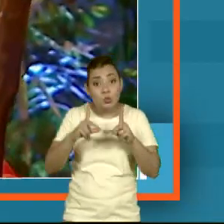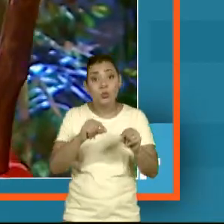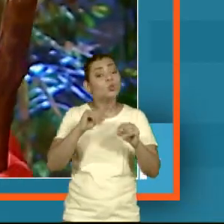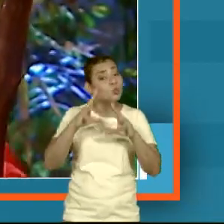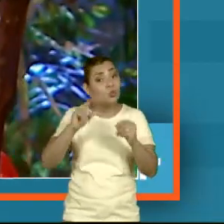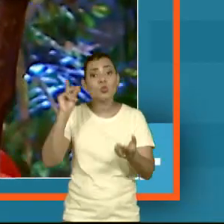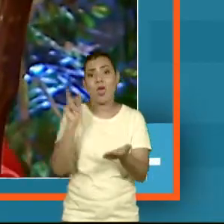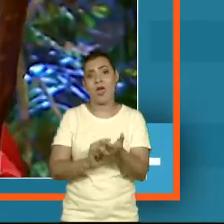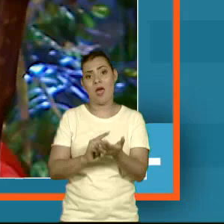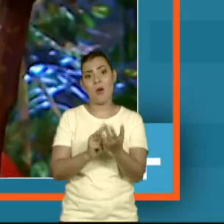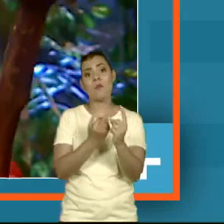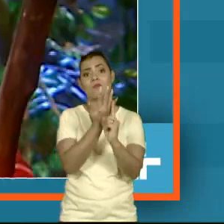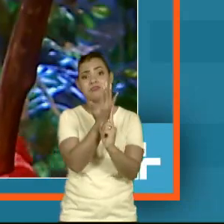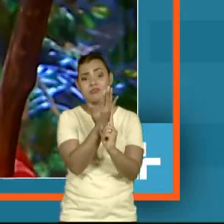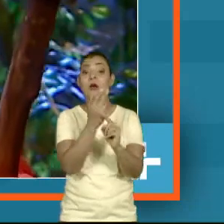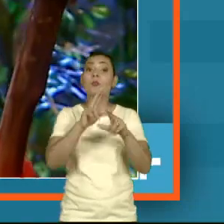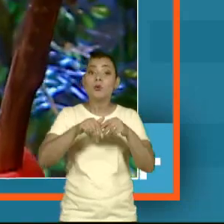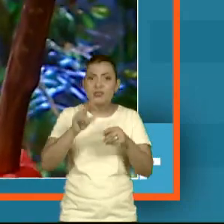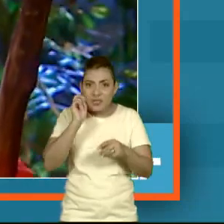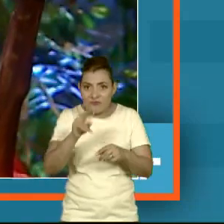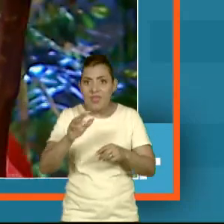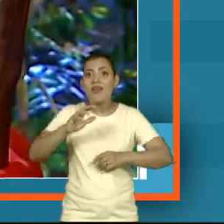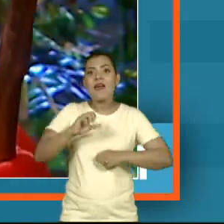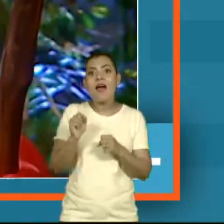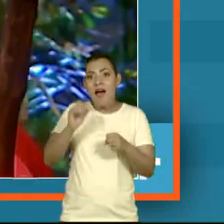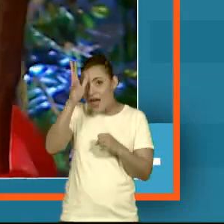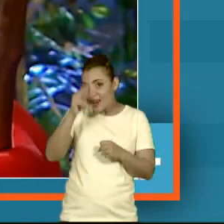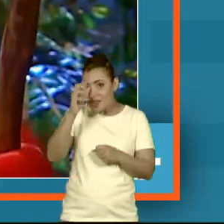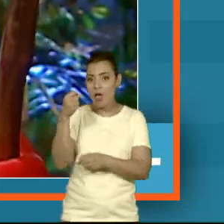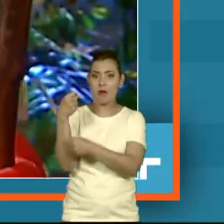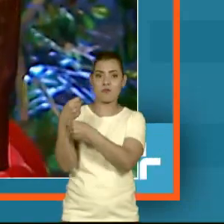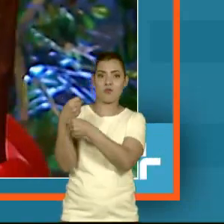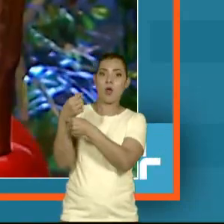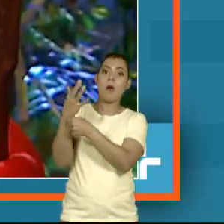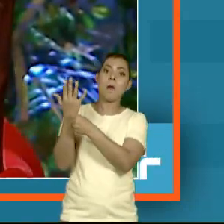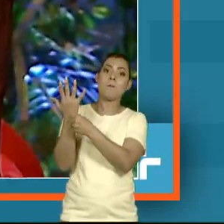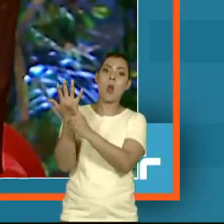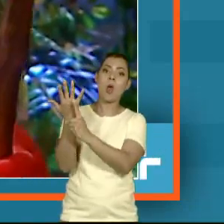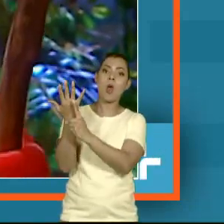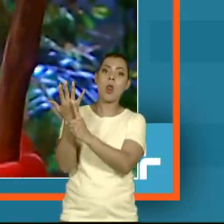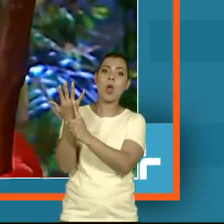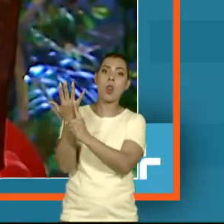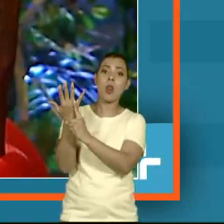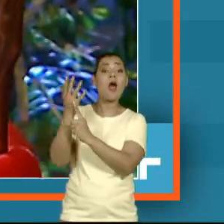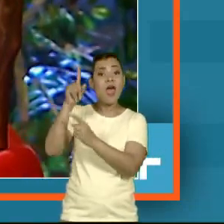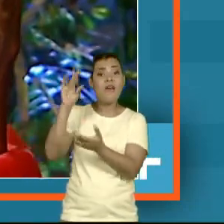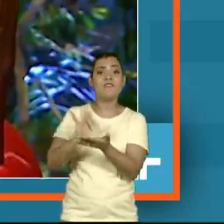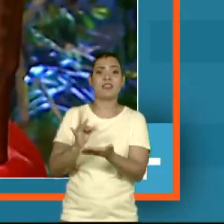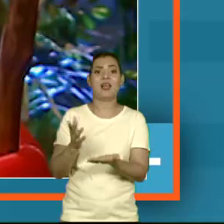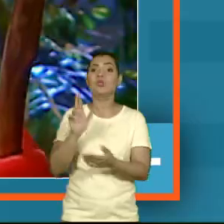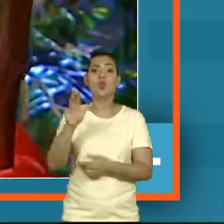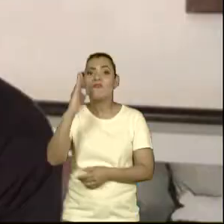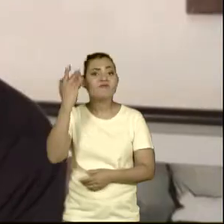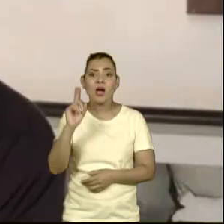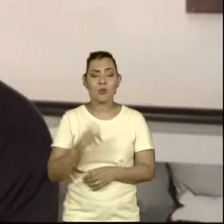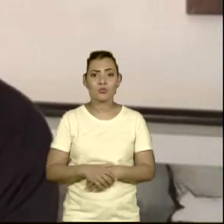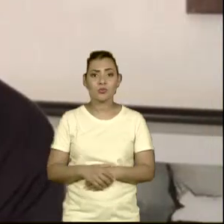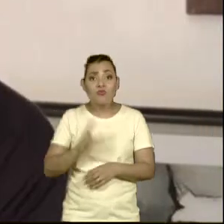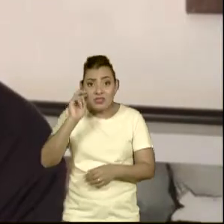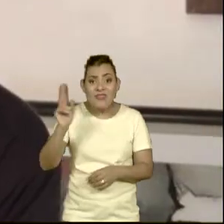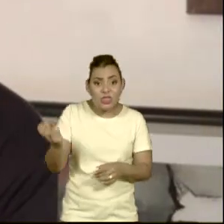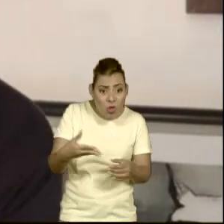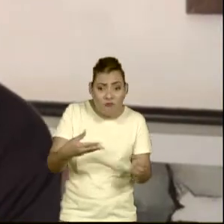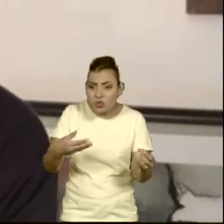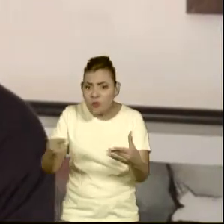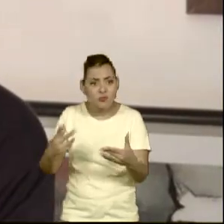vir um clipe onde tem uma galinha segurando uma tocha pegando fogo, é de verdade. E a cada temporada